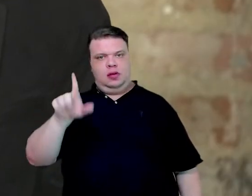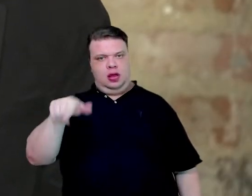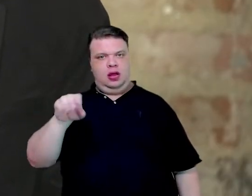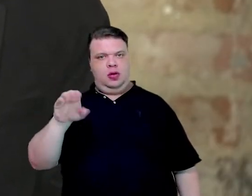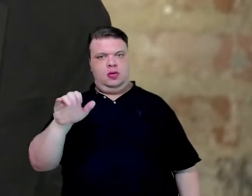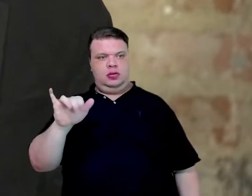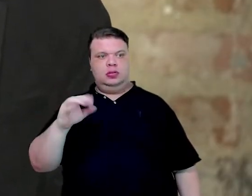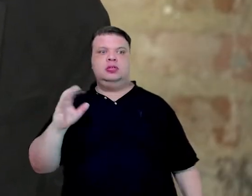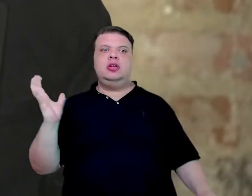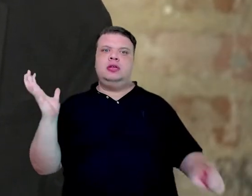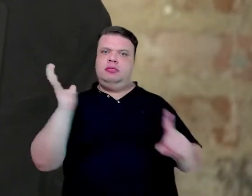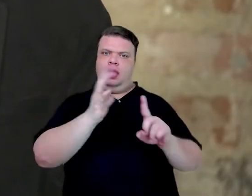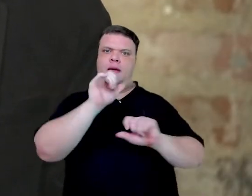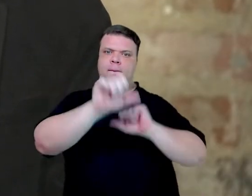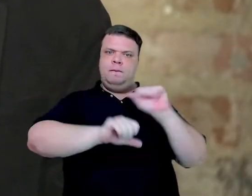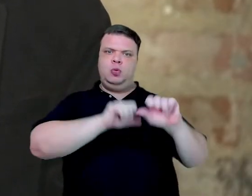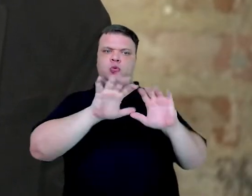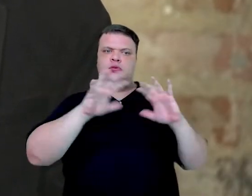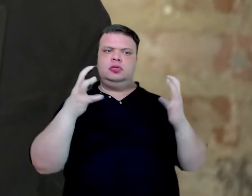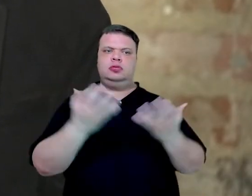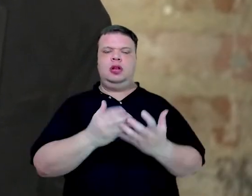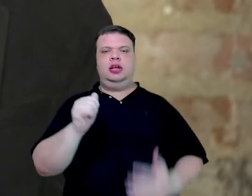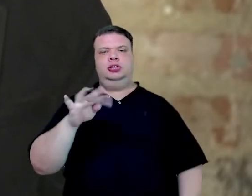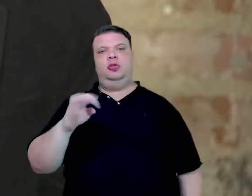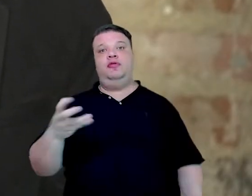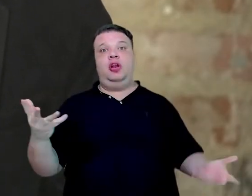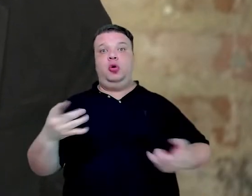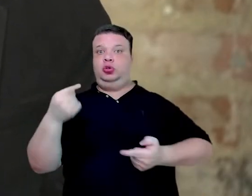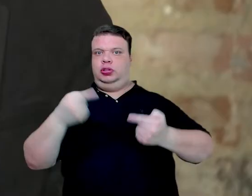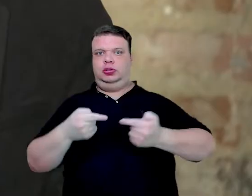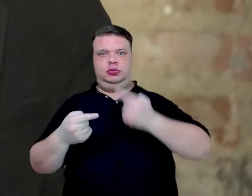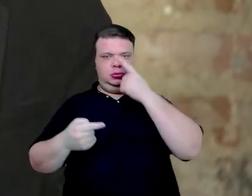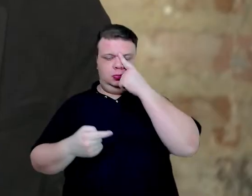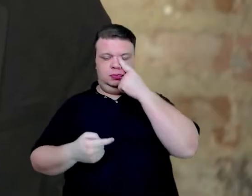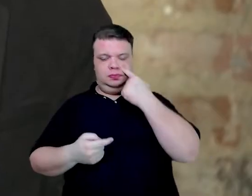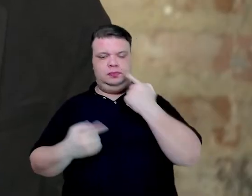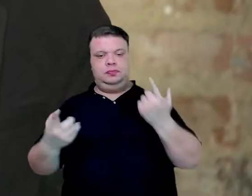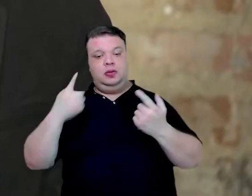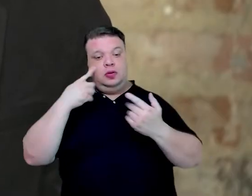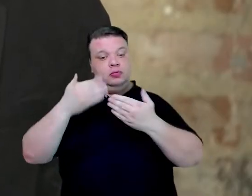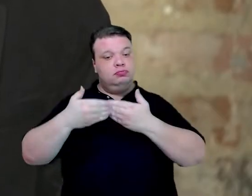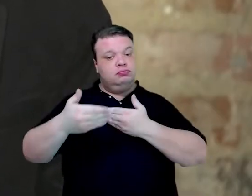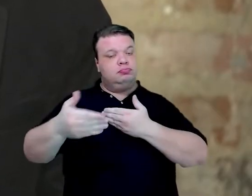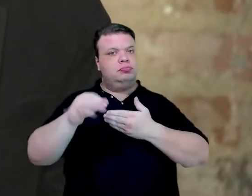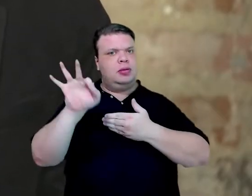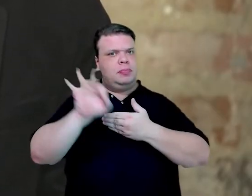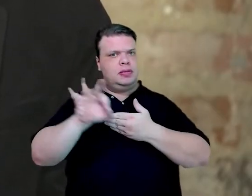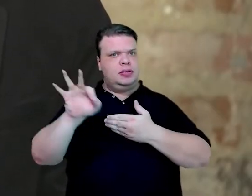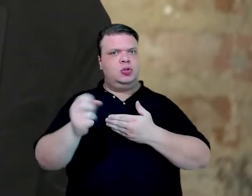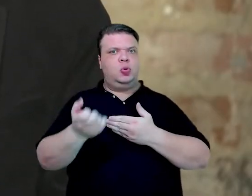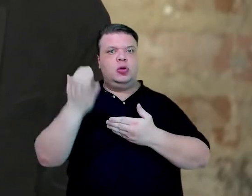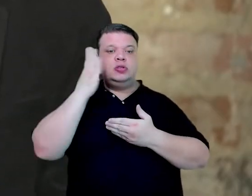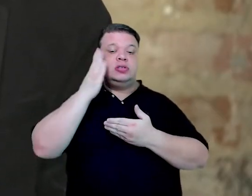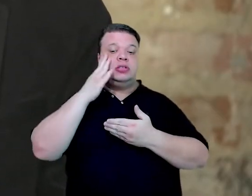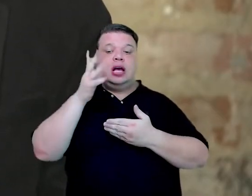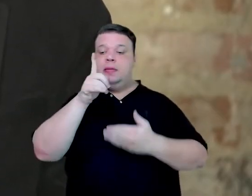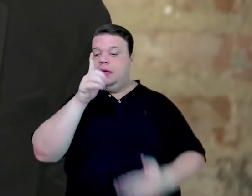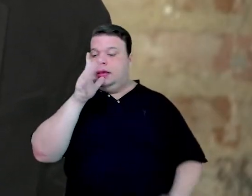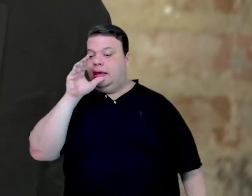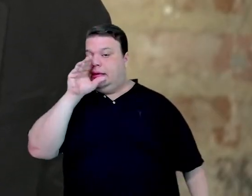estudar, né, todo o calor armazenado pelos oceanos, que também pode interferir nas mudanças climáticas que hoje estamos